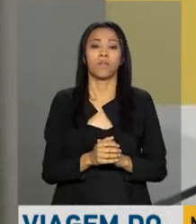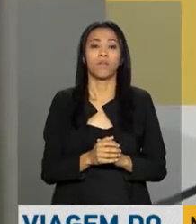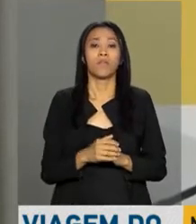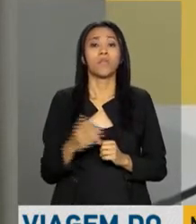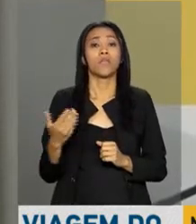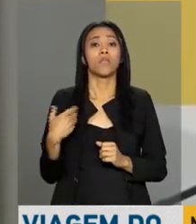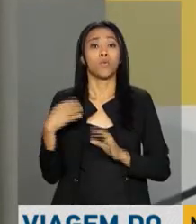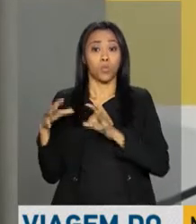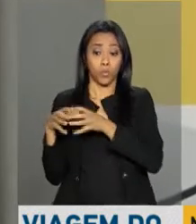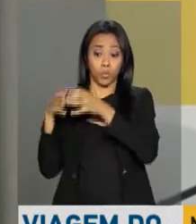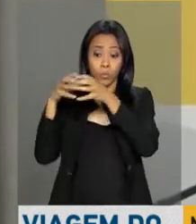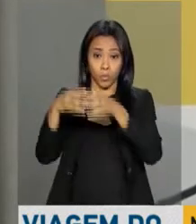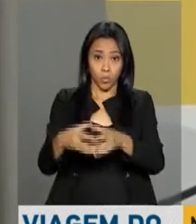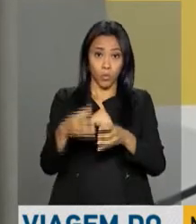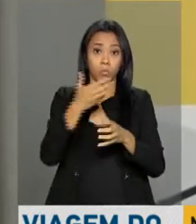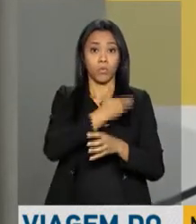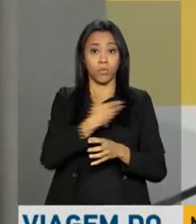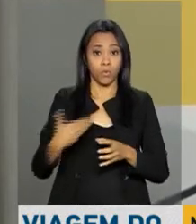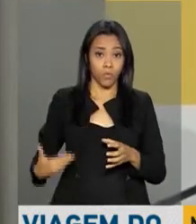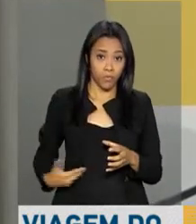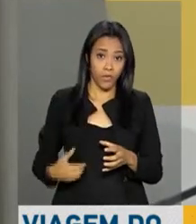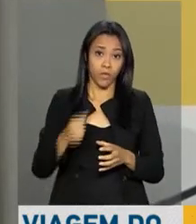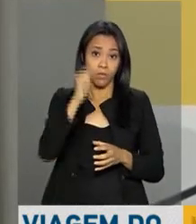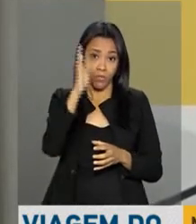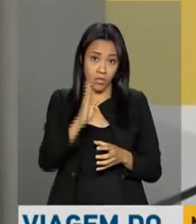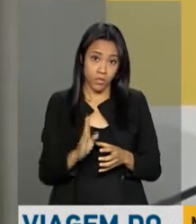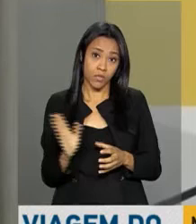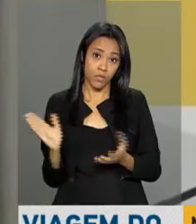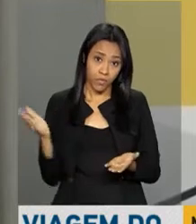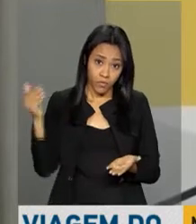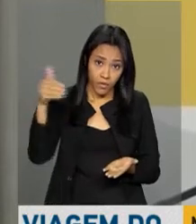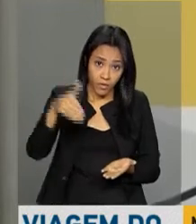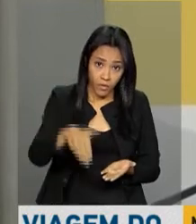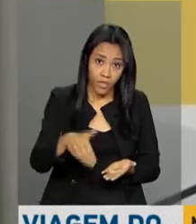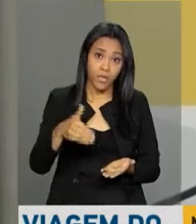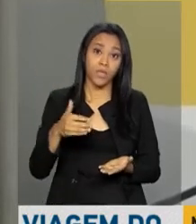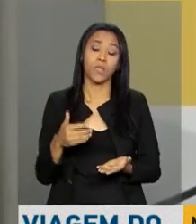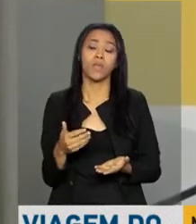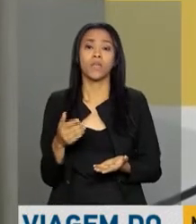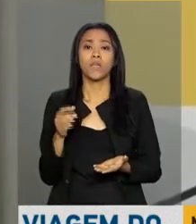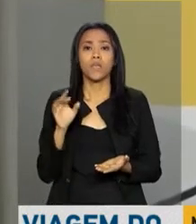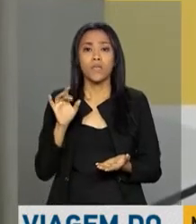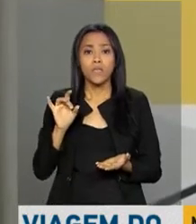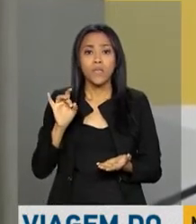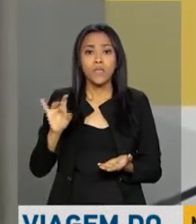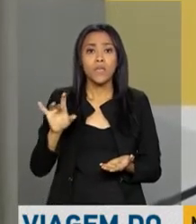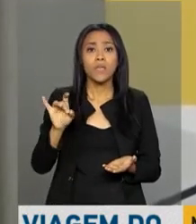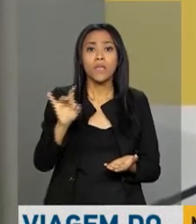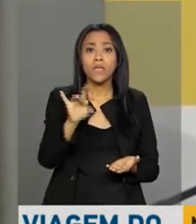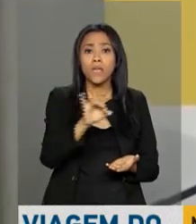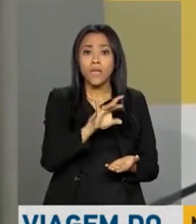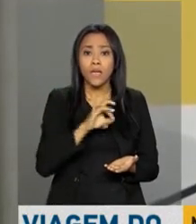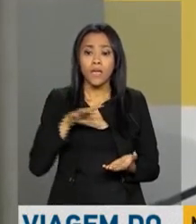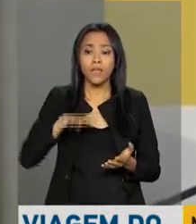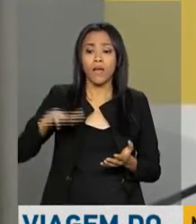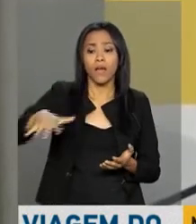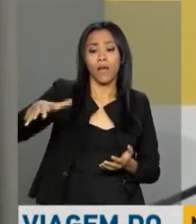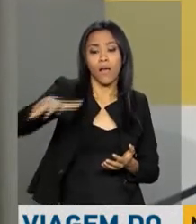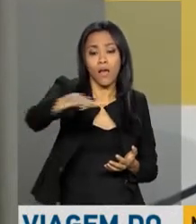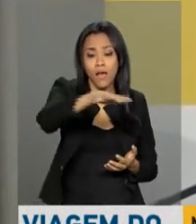governo brasileiro para ter encontros com os senhores e as senhoras e portanto cada qual na sua área